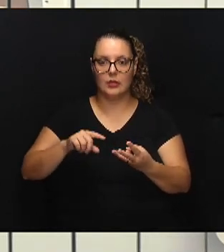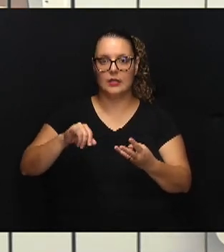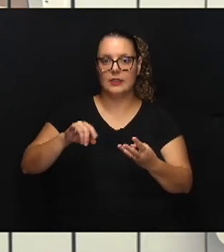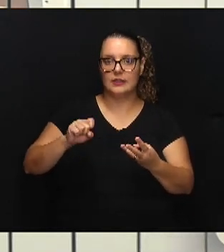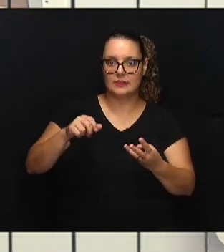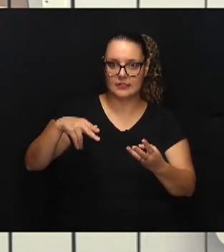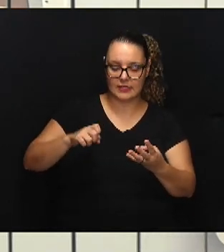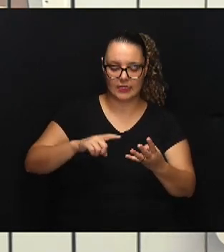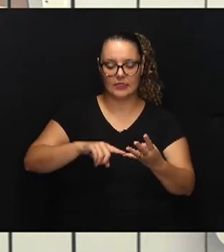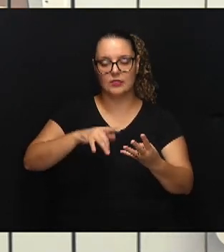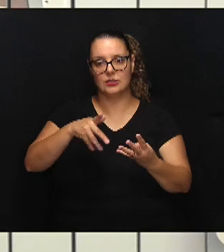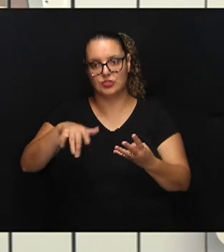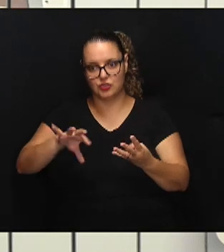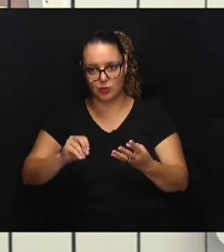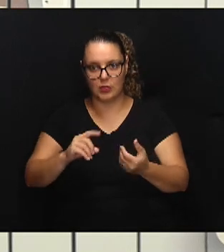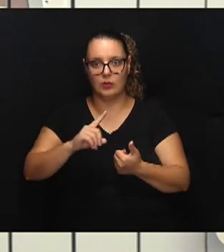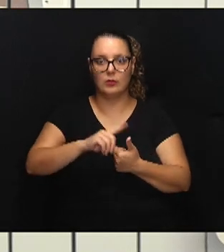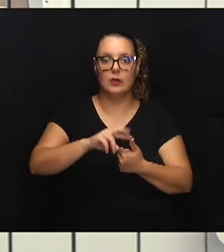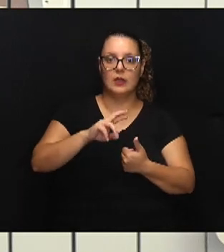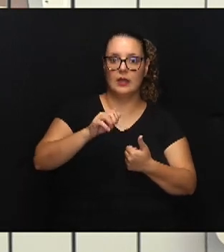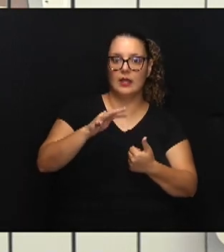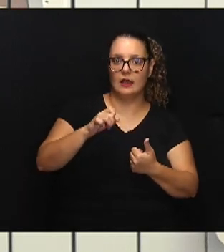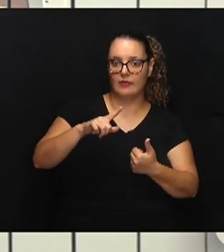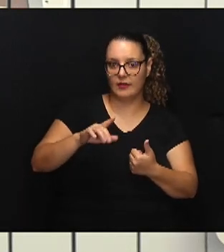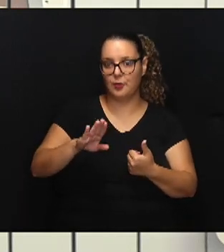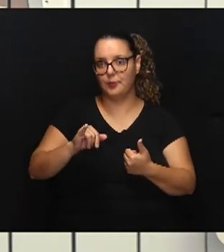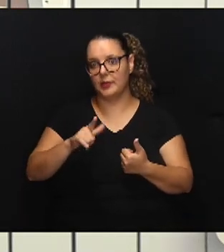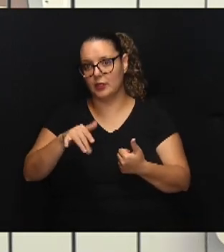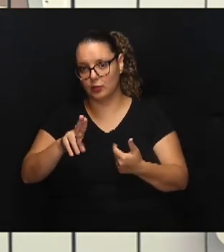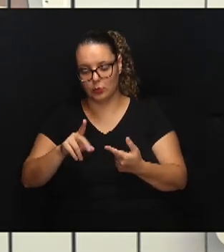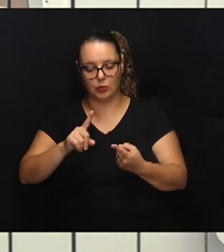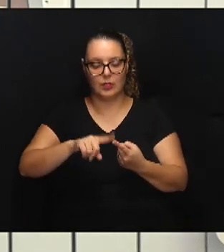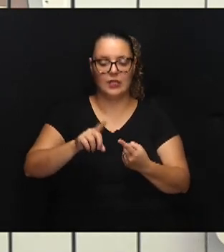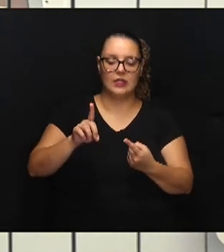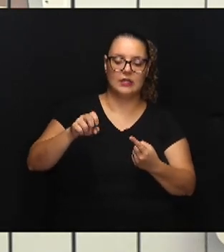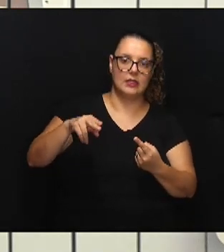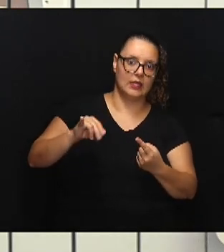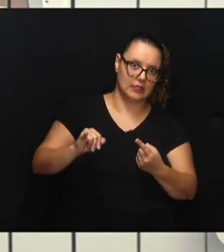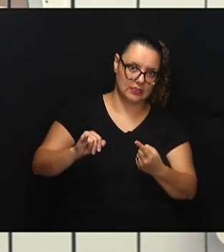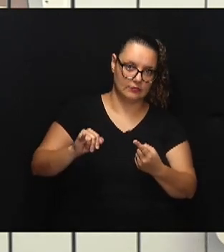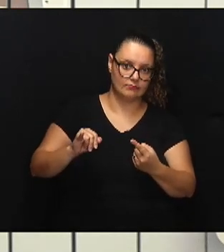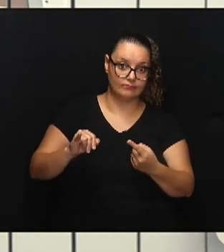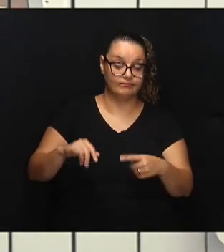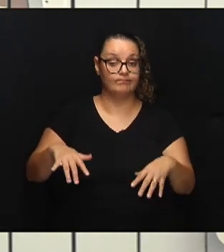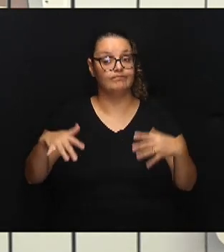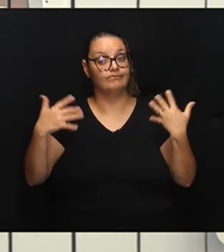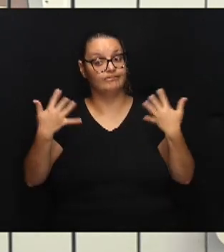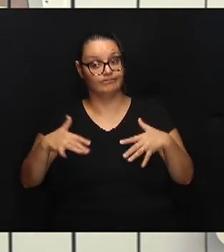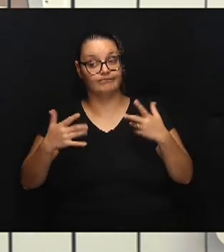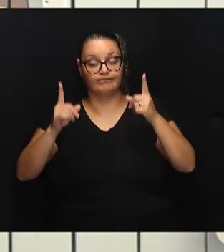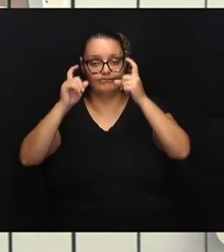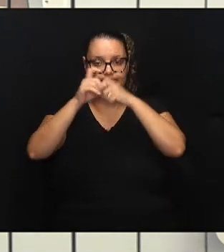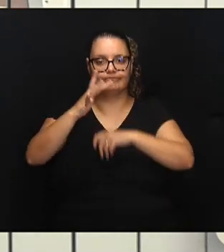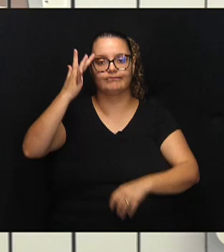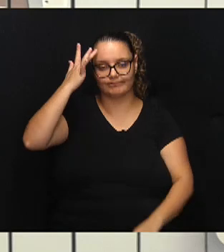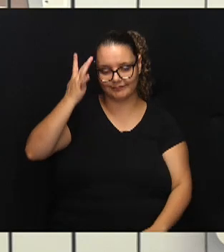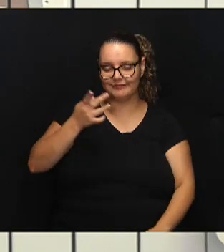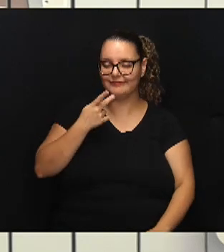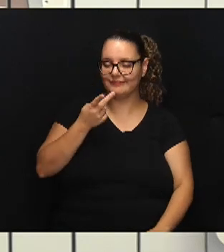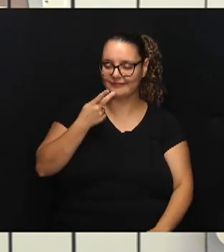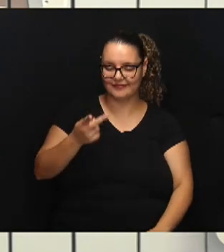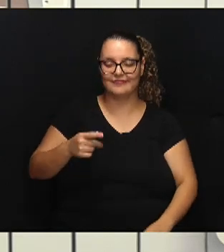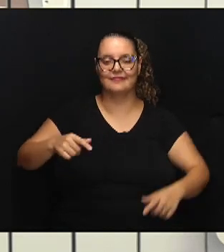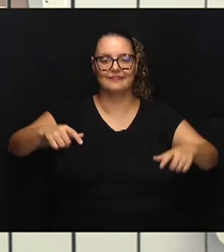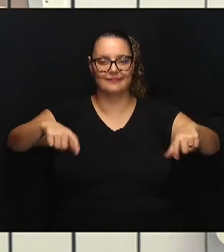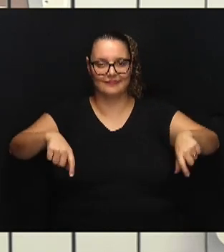João Vitor. E na frente, Rafael Bilu e Denis Júnior. Jogo difícil. Claro que amanhã a gente conta a